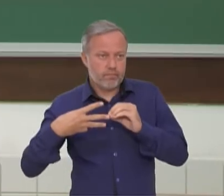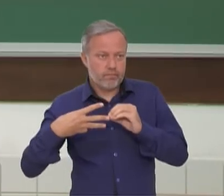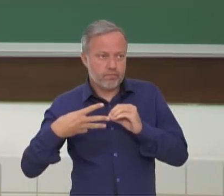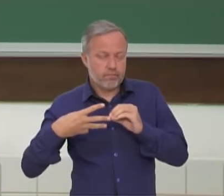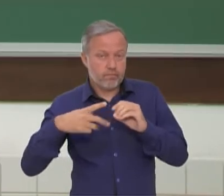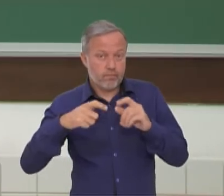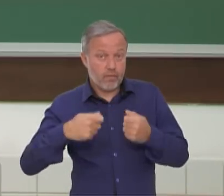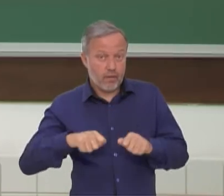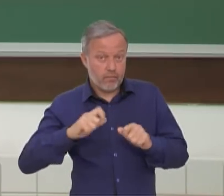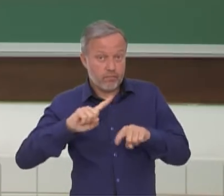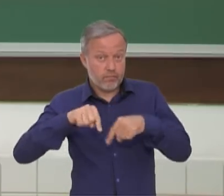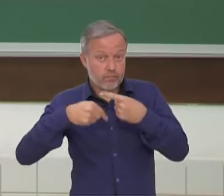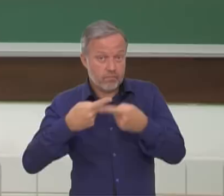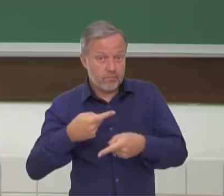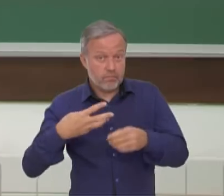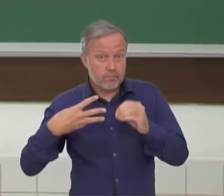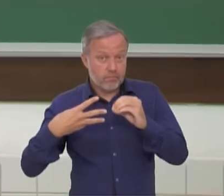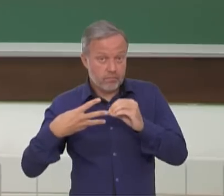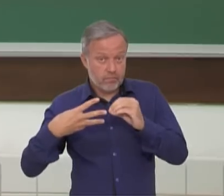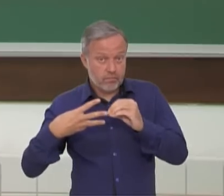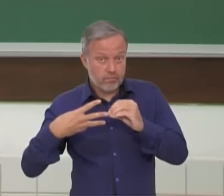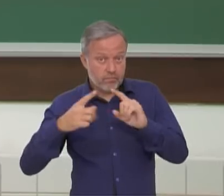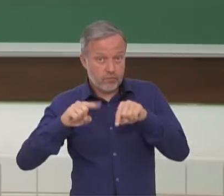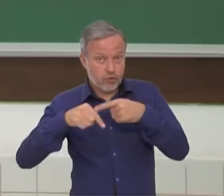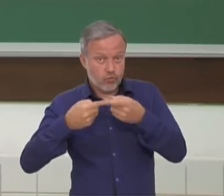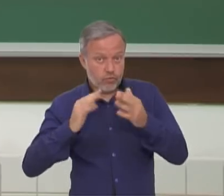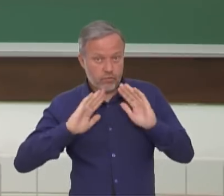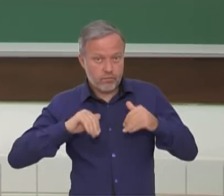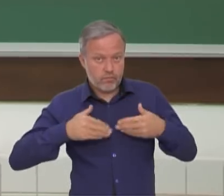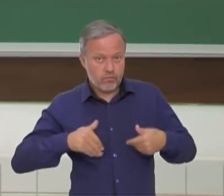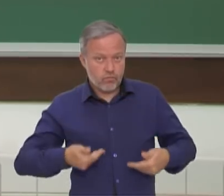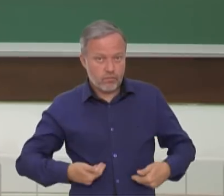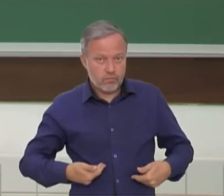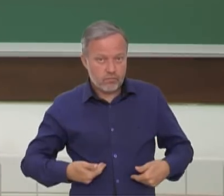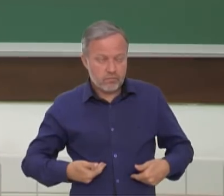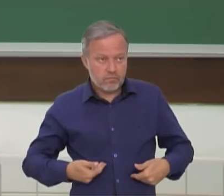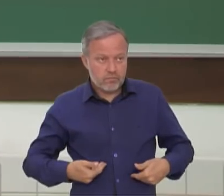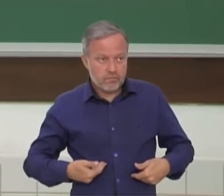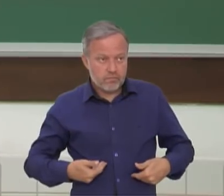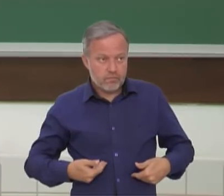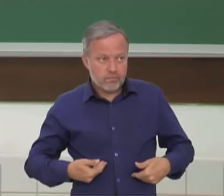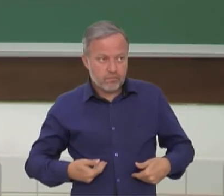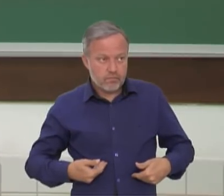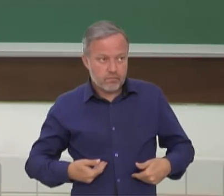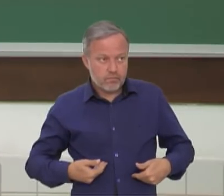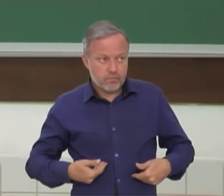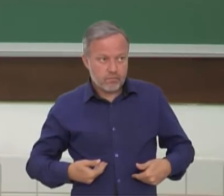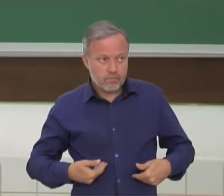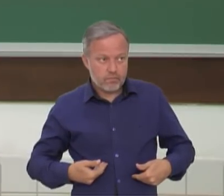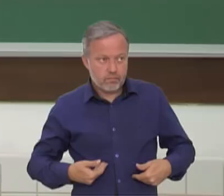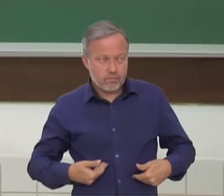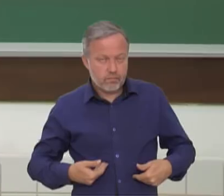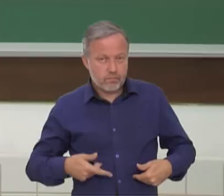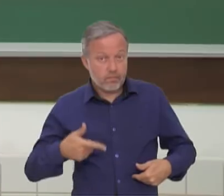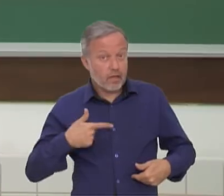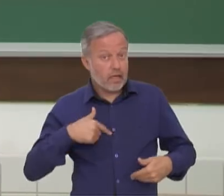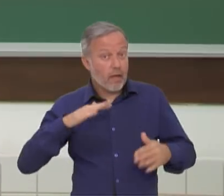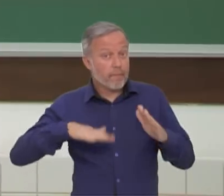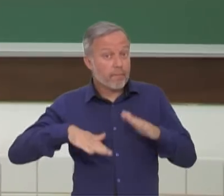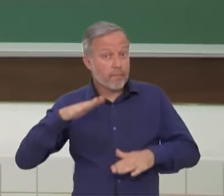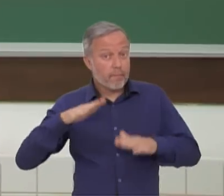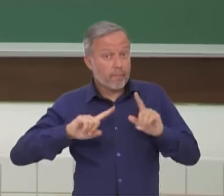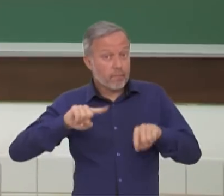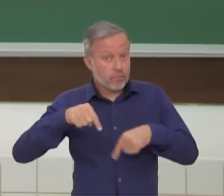ele depende de uma célula de um outro organismo, animal ou vegetal. Então, quando eu digo que ele é um parasita, ele depende de